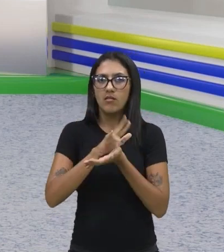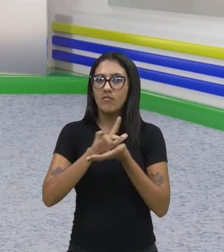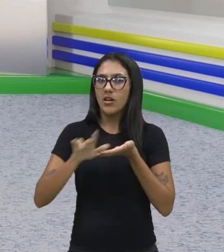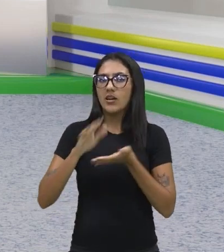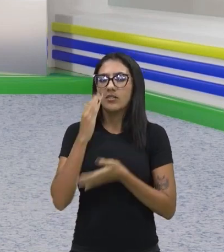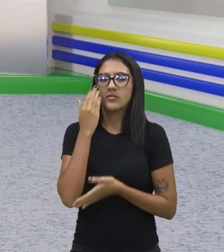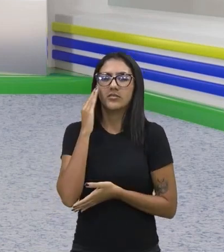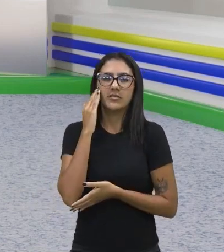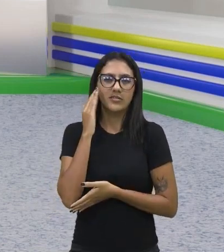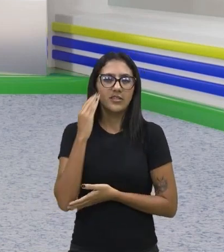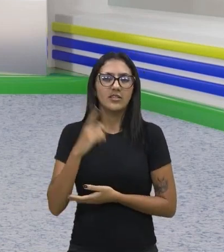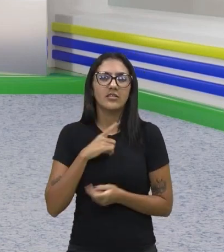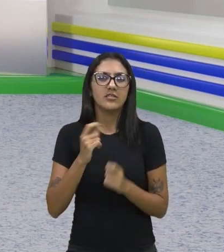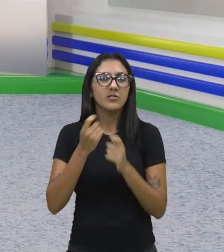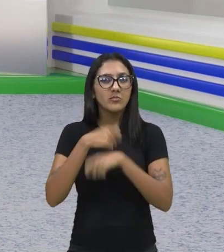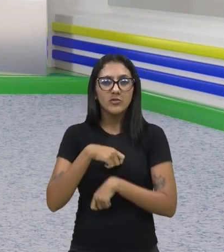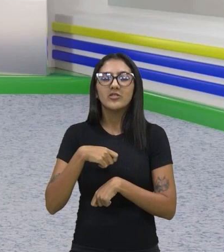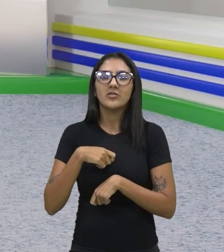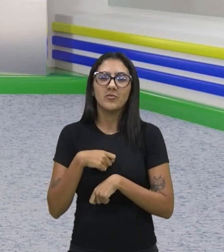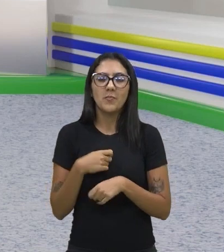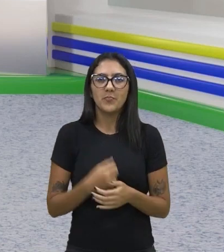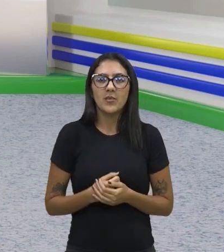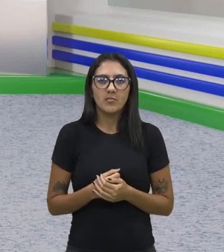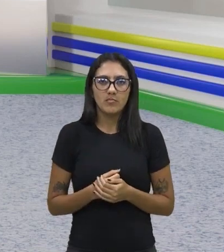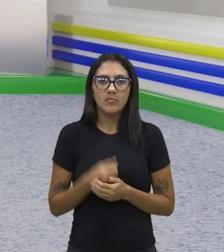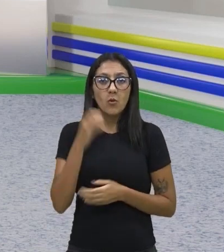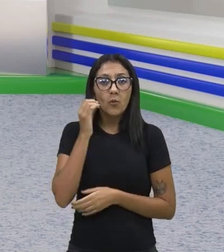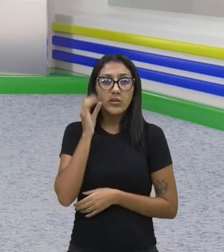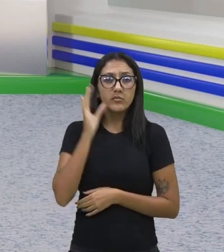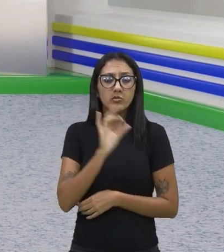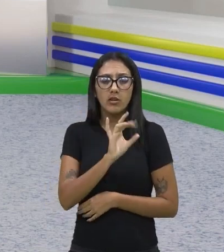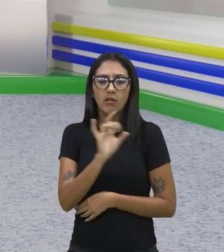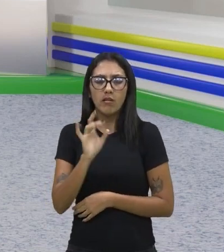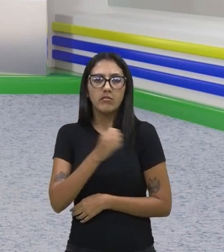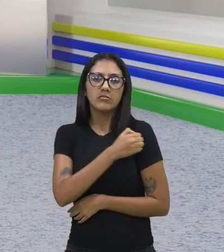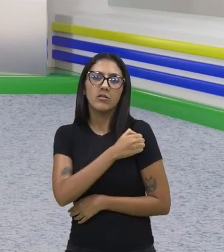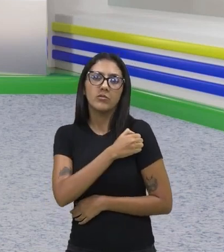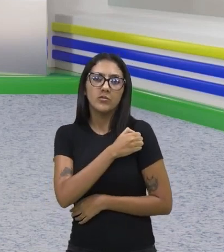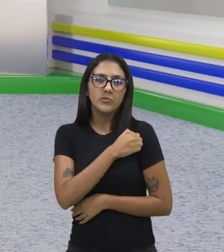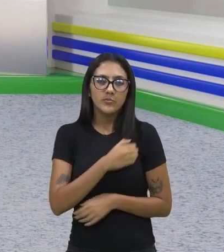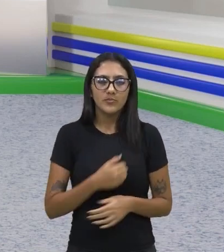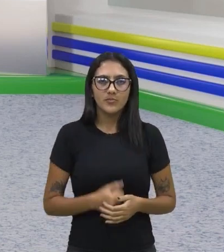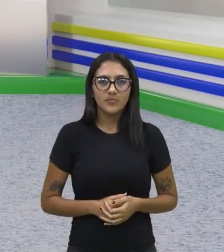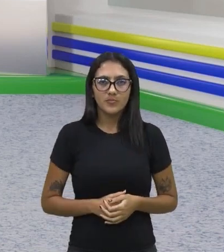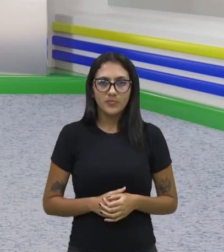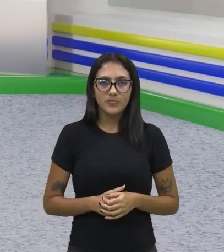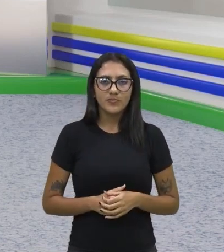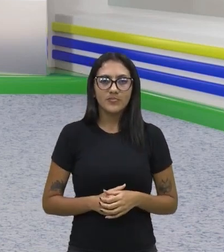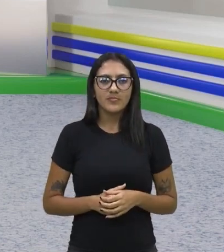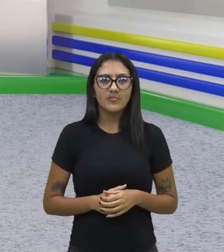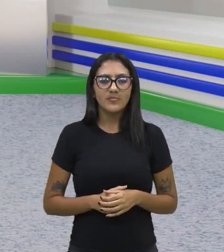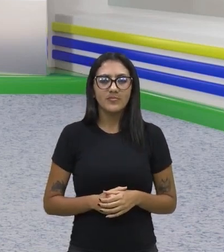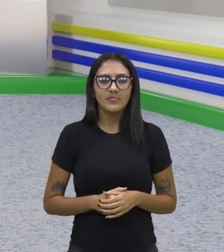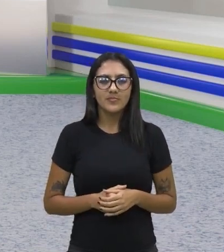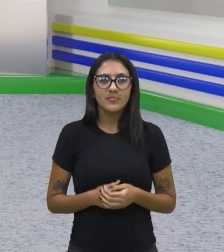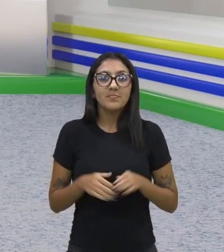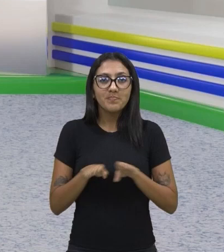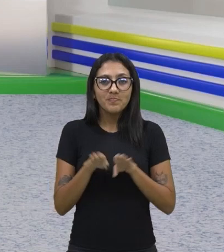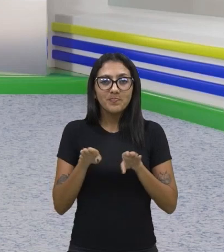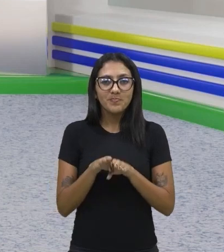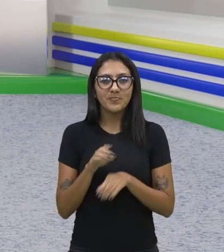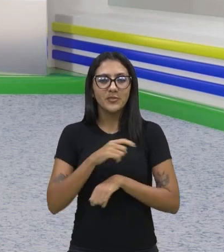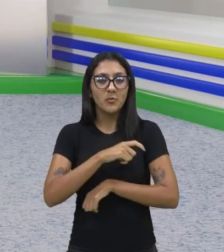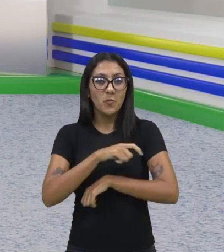justamente para atender a necessidade dos nossos estudantes. E é um momento também, né, professora, que o